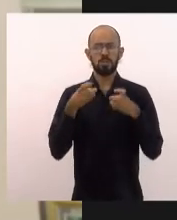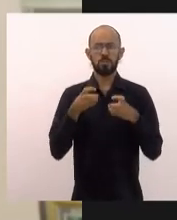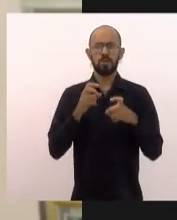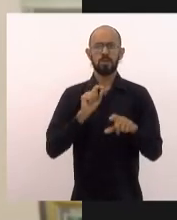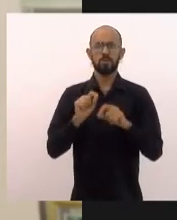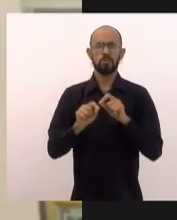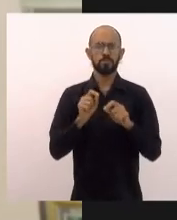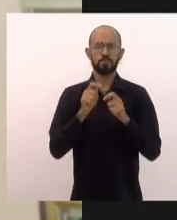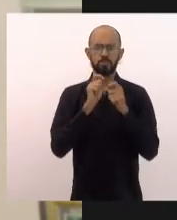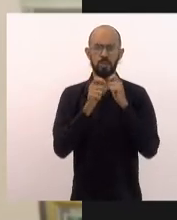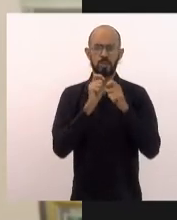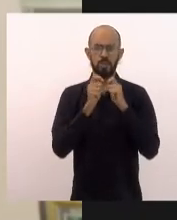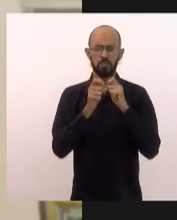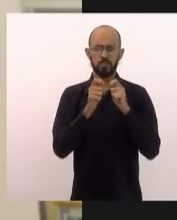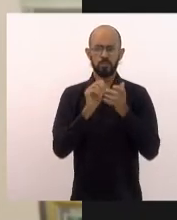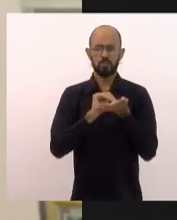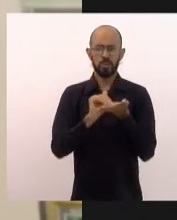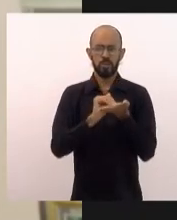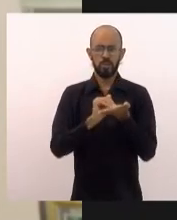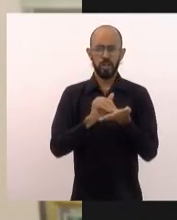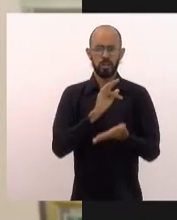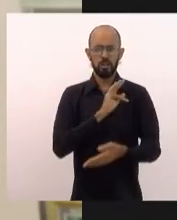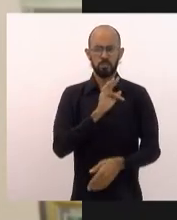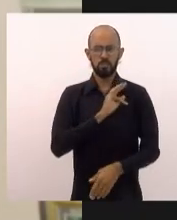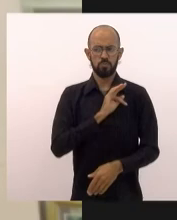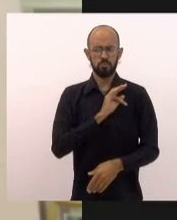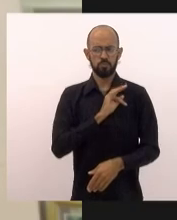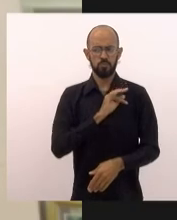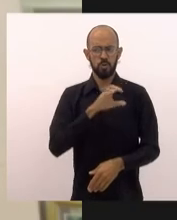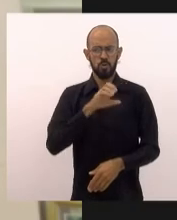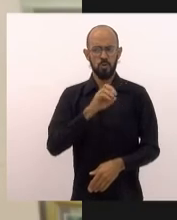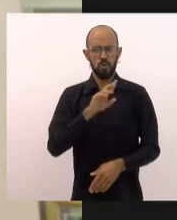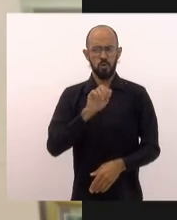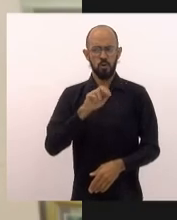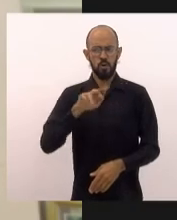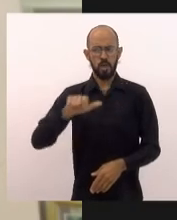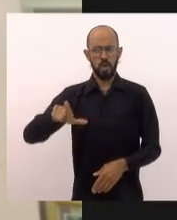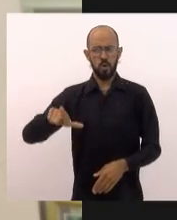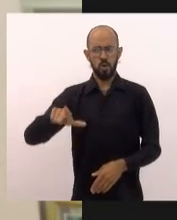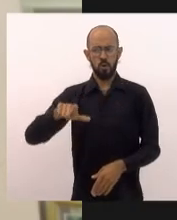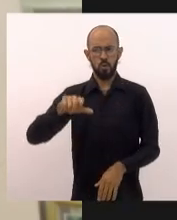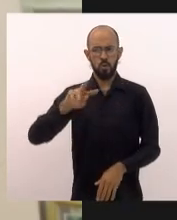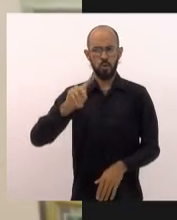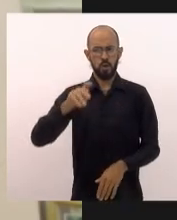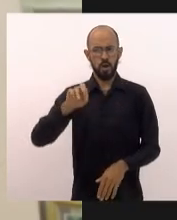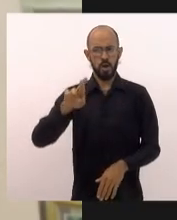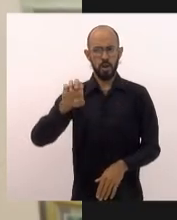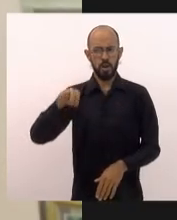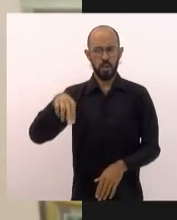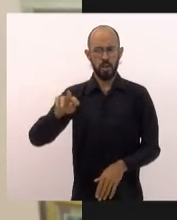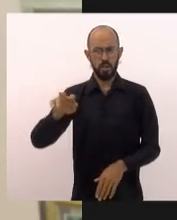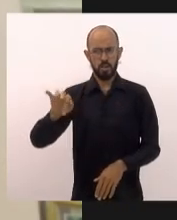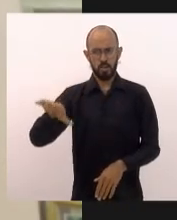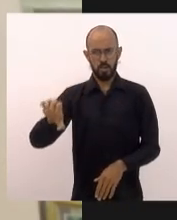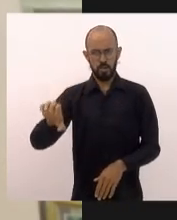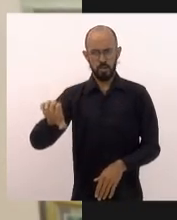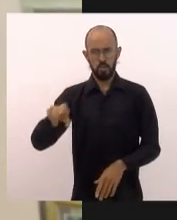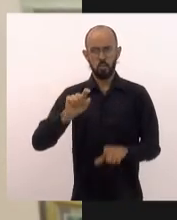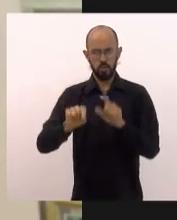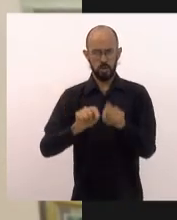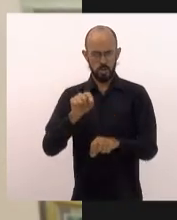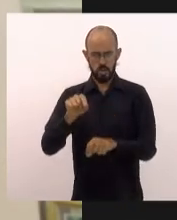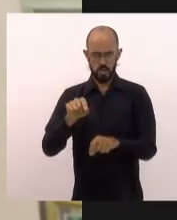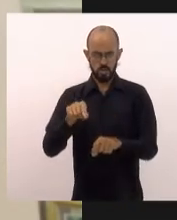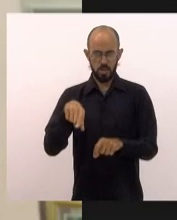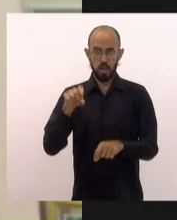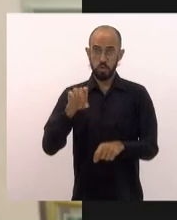uma entrevista do nosso secretário da Polícia Militar, o Coronel Henrique, com uma frase que foi muito emblemática. Somente no Rio de Janeiro,